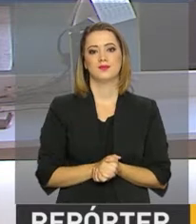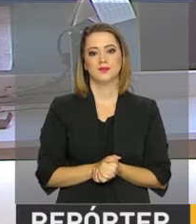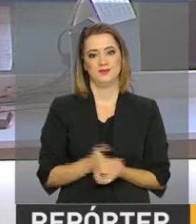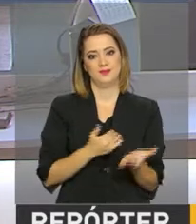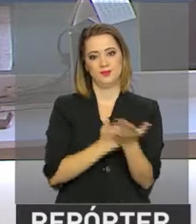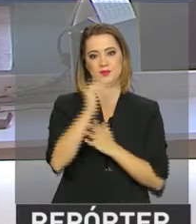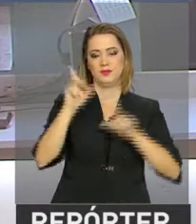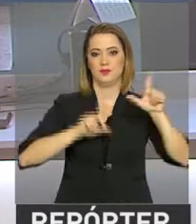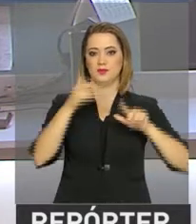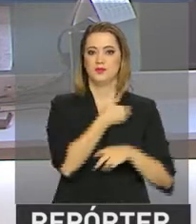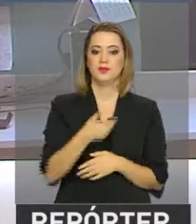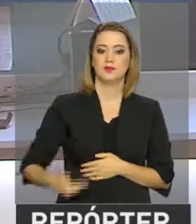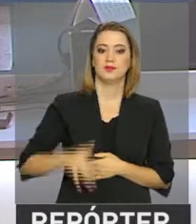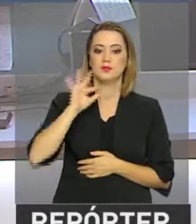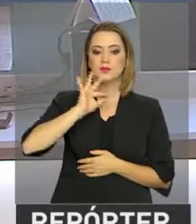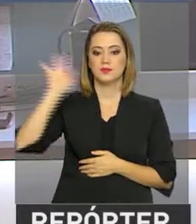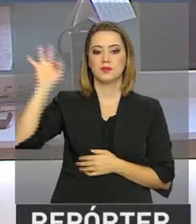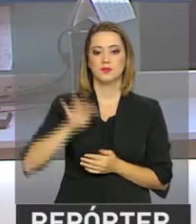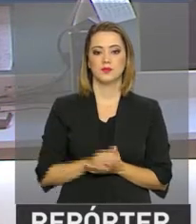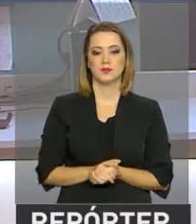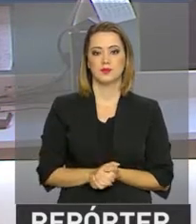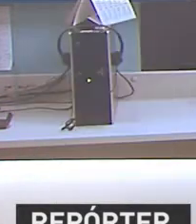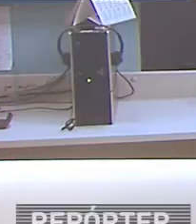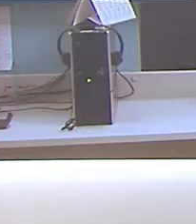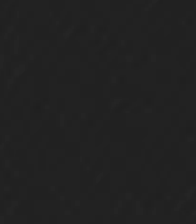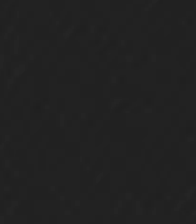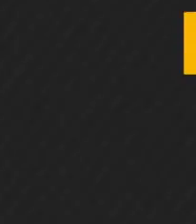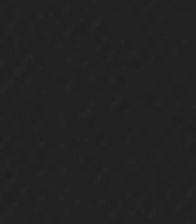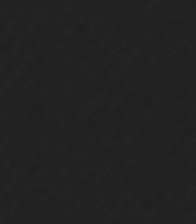continue com a gente aqui na nbr a tv do governo federal